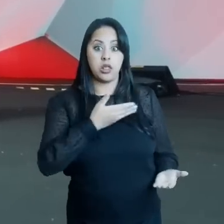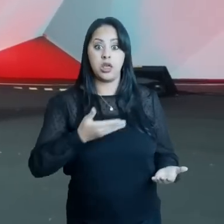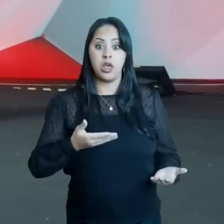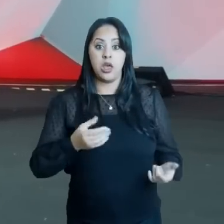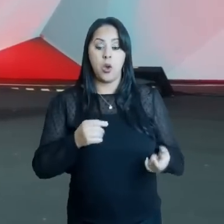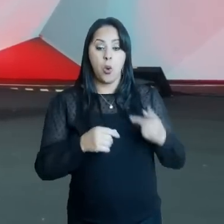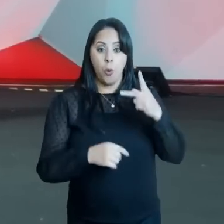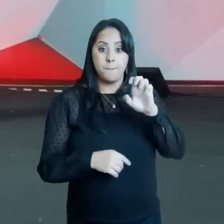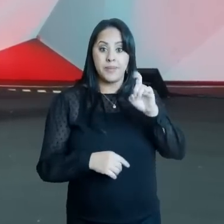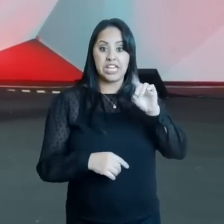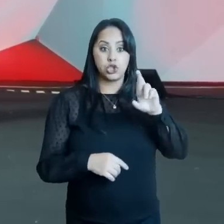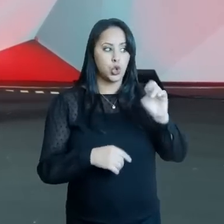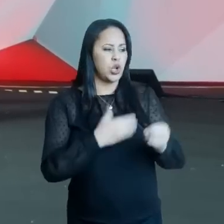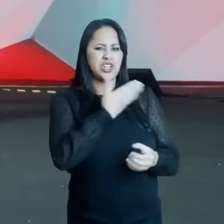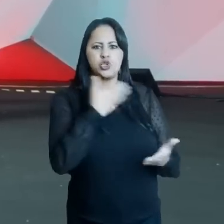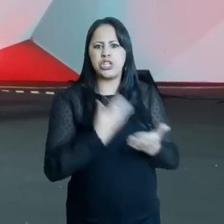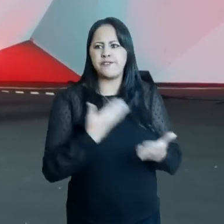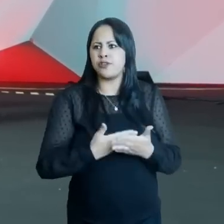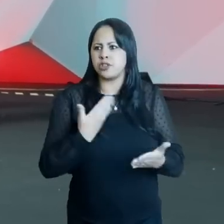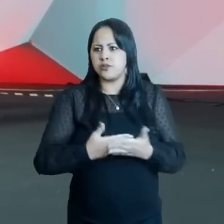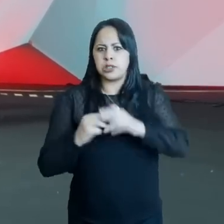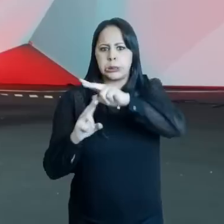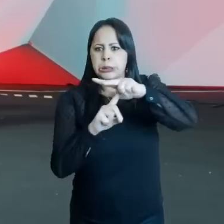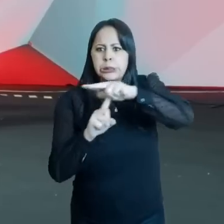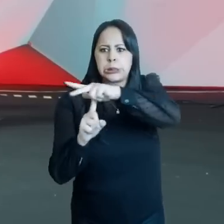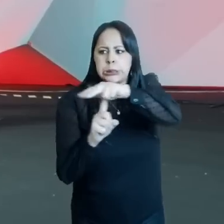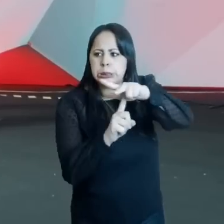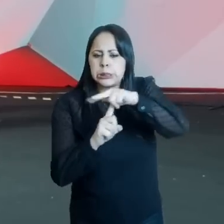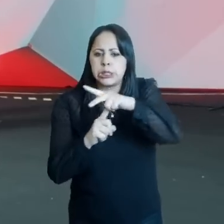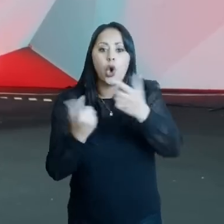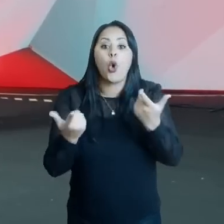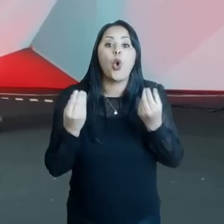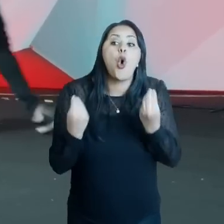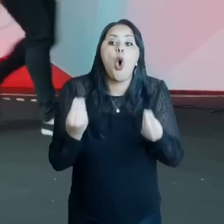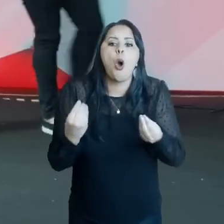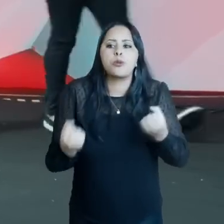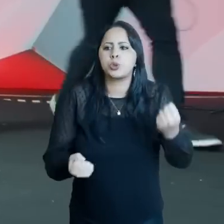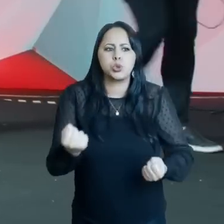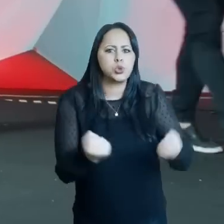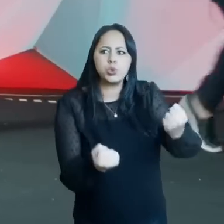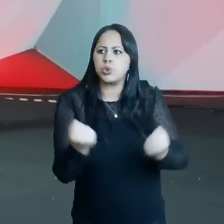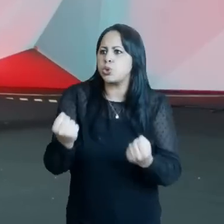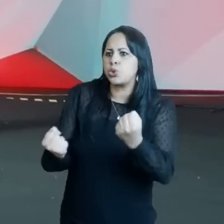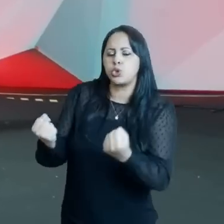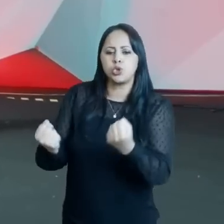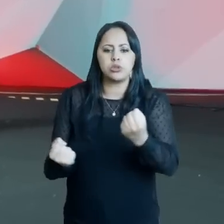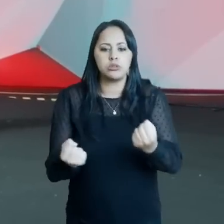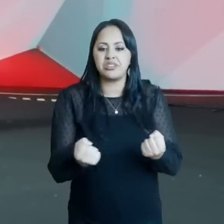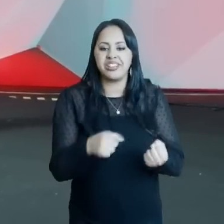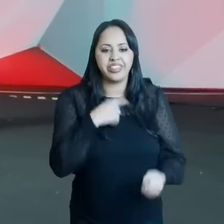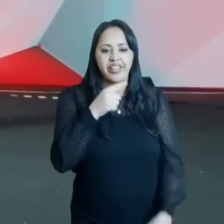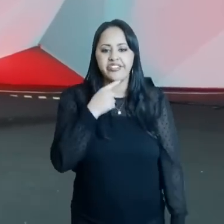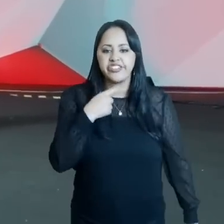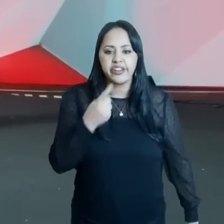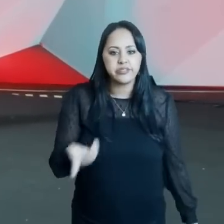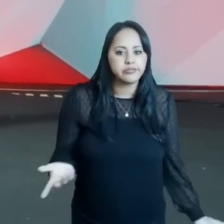ficava estudando, estudou sobre pilotar helicóptero, estudou sobre não sei o quê, estudou um monte de coisa que não servia para nada, e só